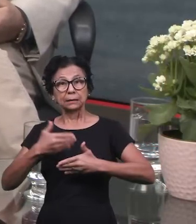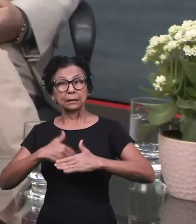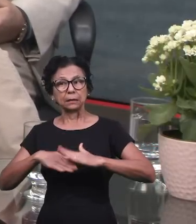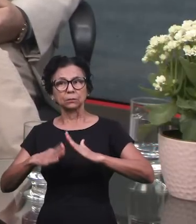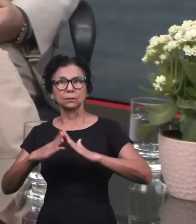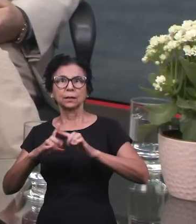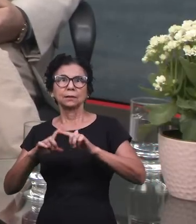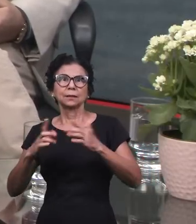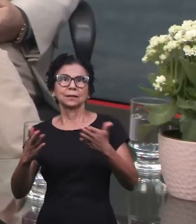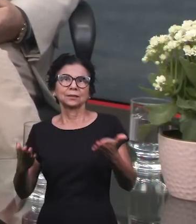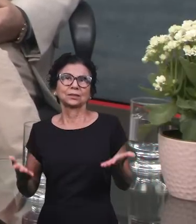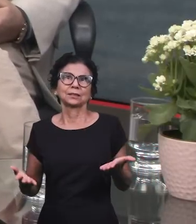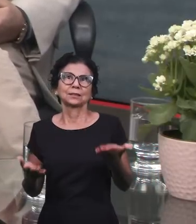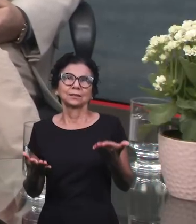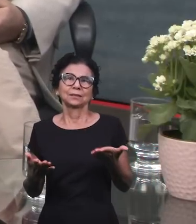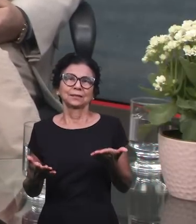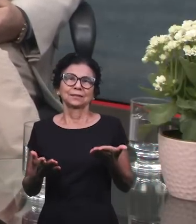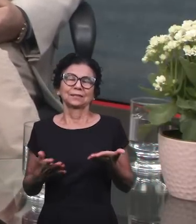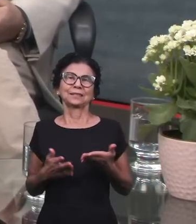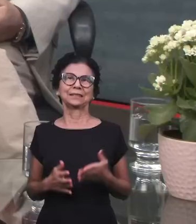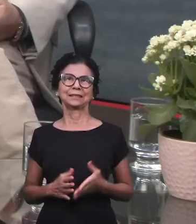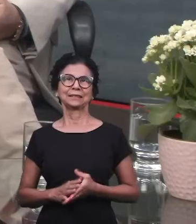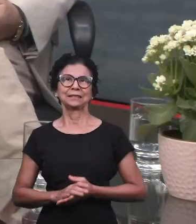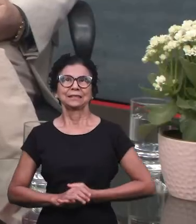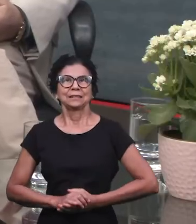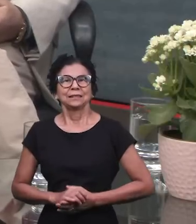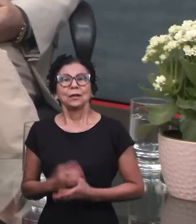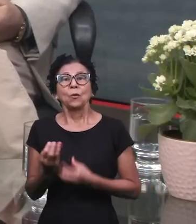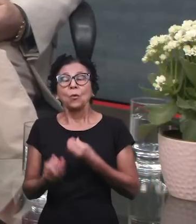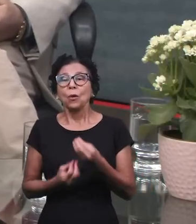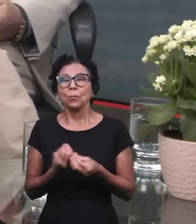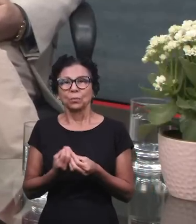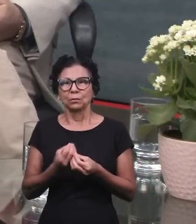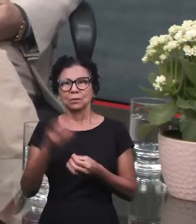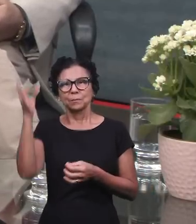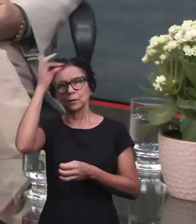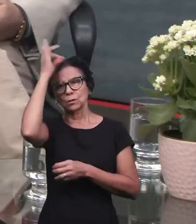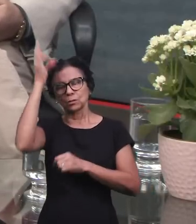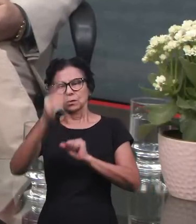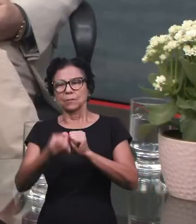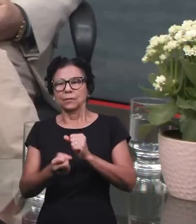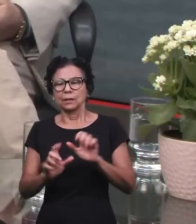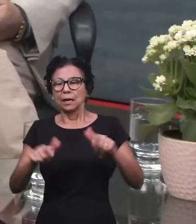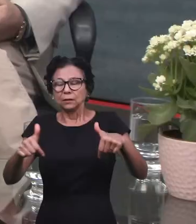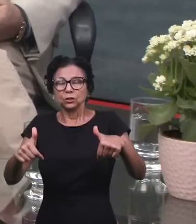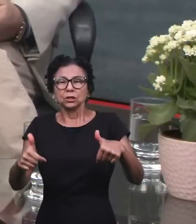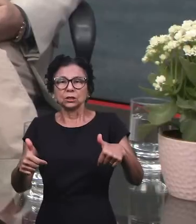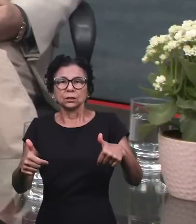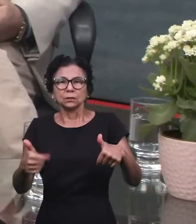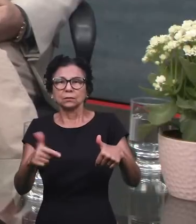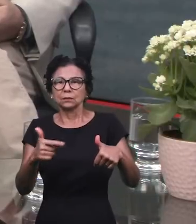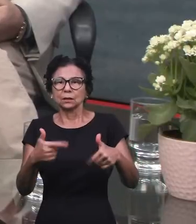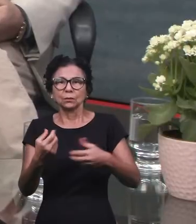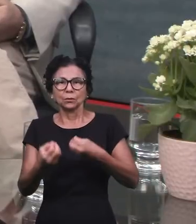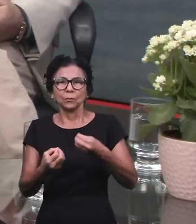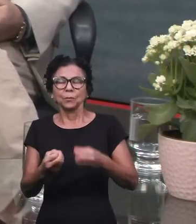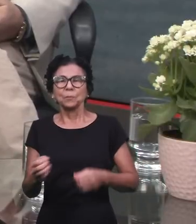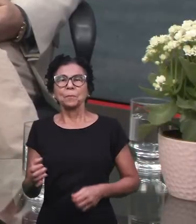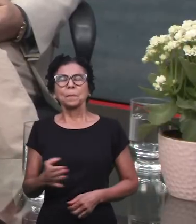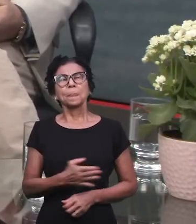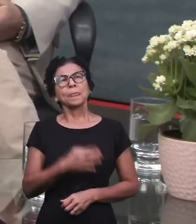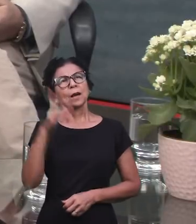você não consegue viver, mas não há liberdade para o Espírito Santo operar onde existe um pensamento desse. E eu me lembro o dia que ele